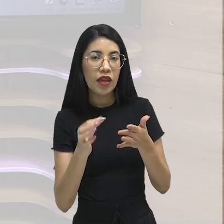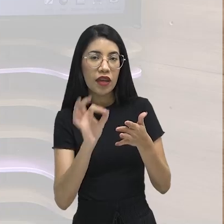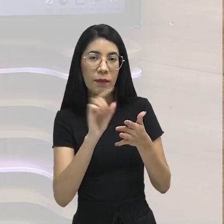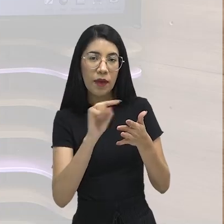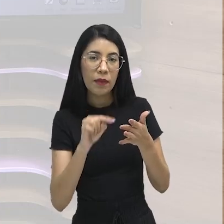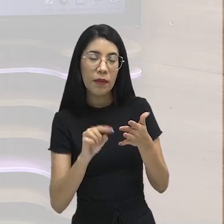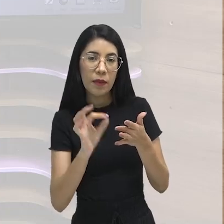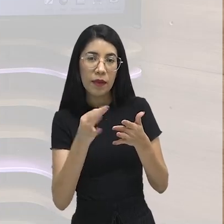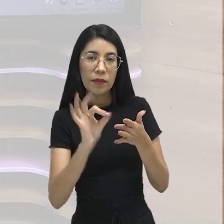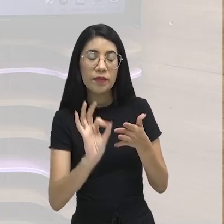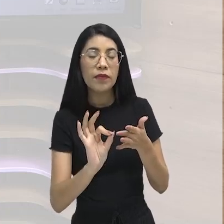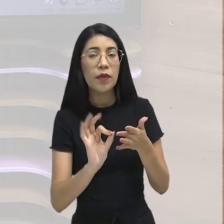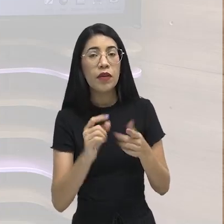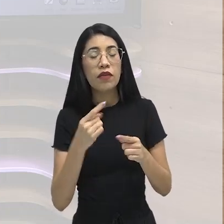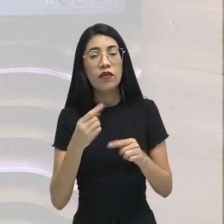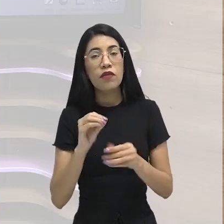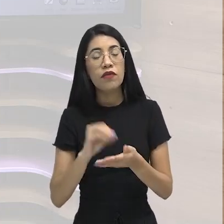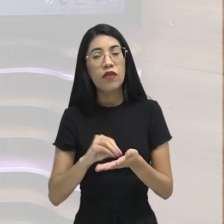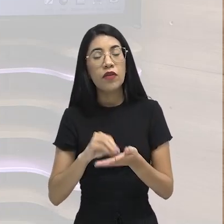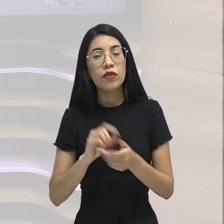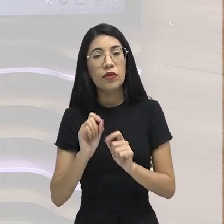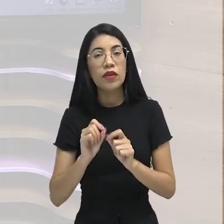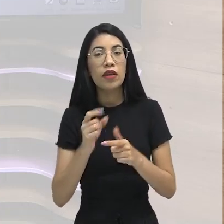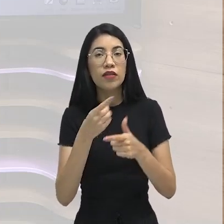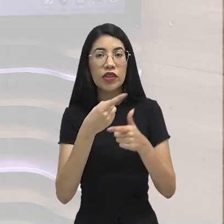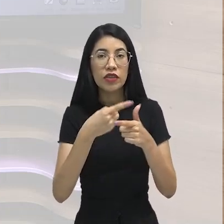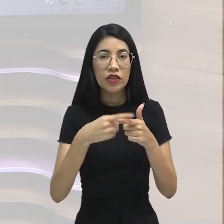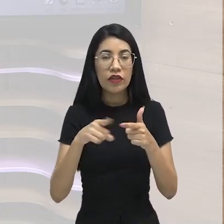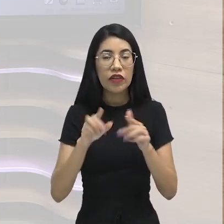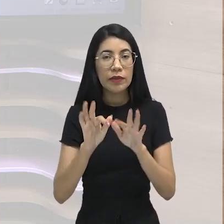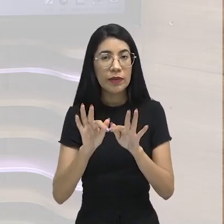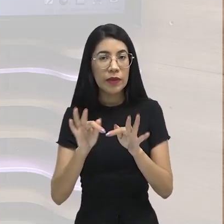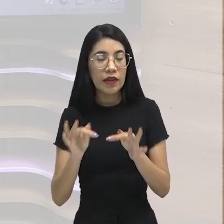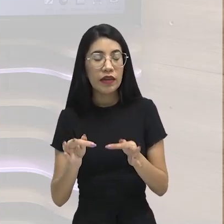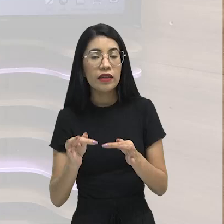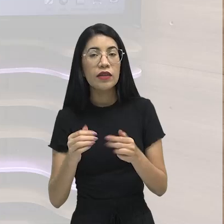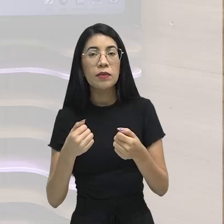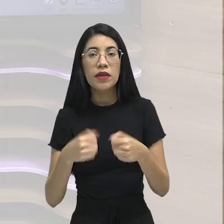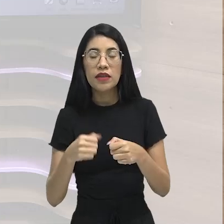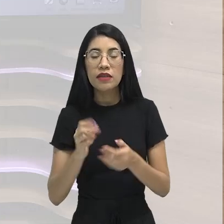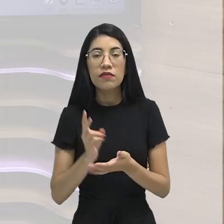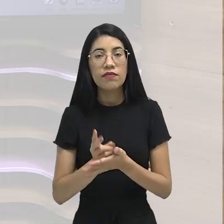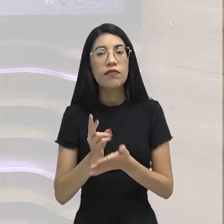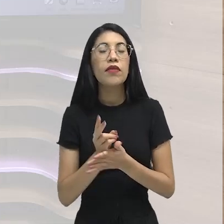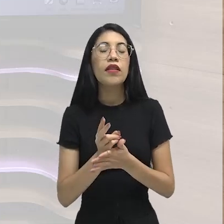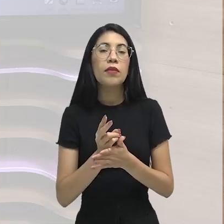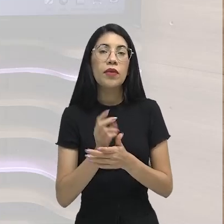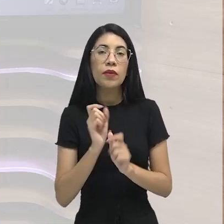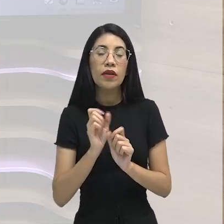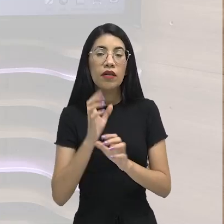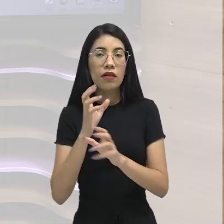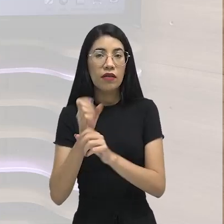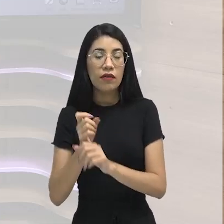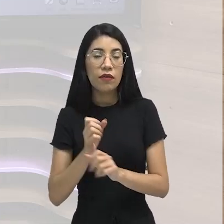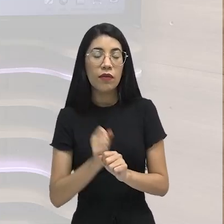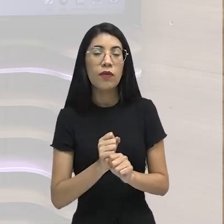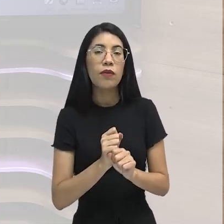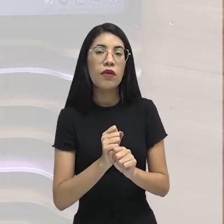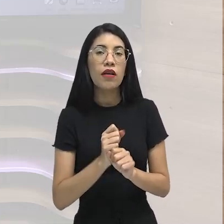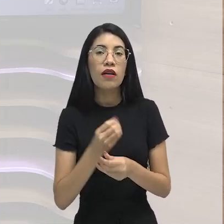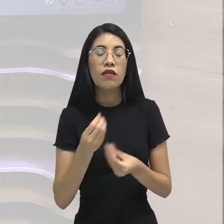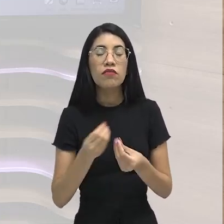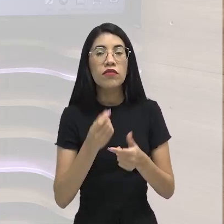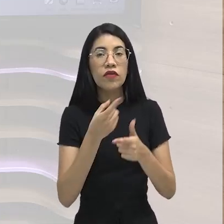você somente simplificar essa fração, tá bom? Então, se acostume sempre a fazer isso toda vez que você